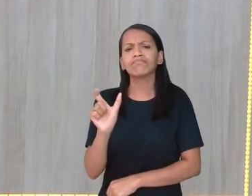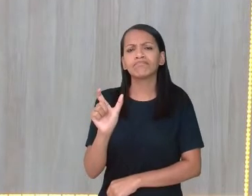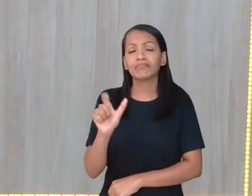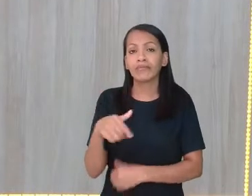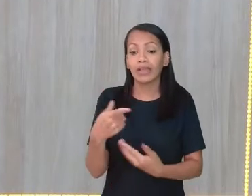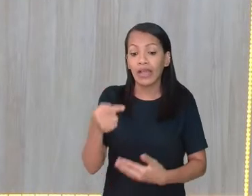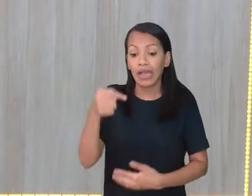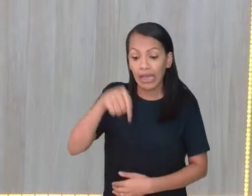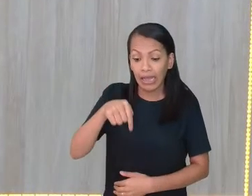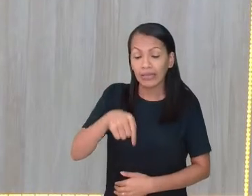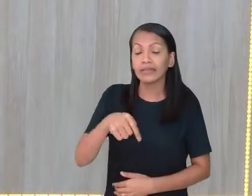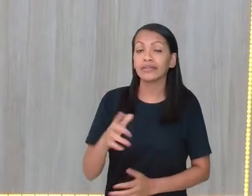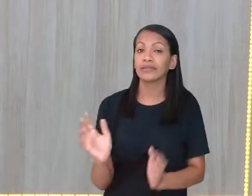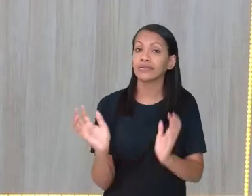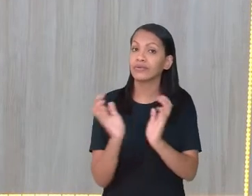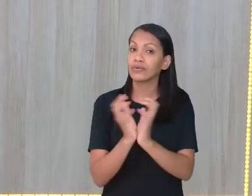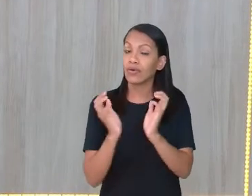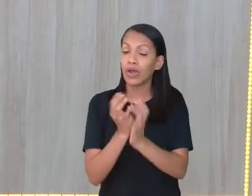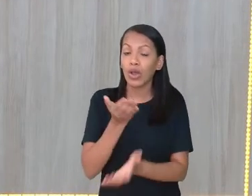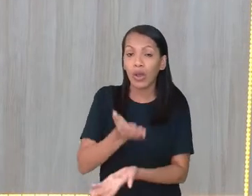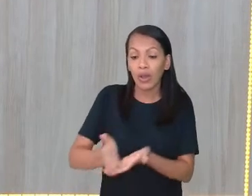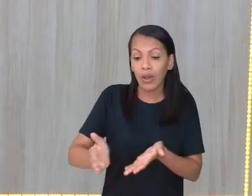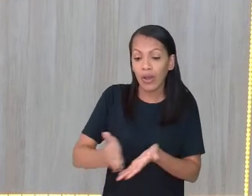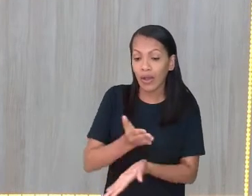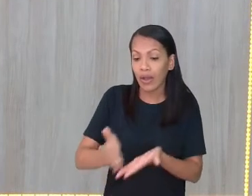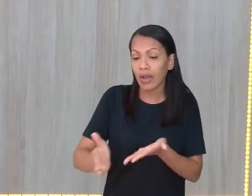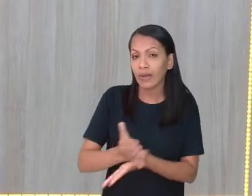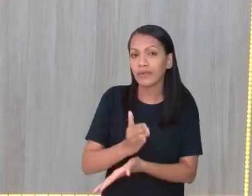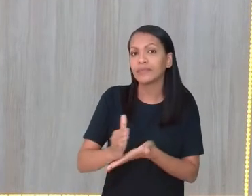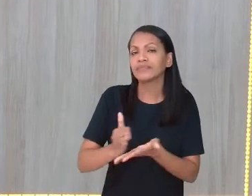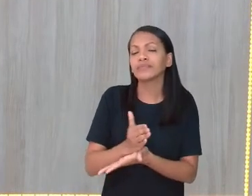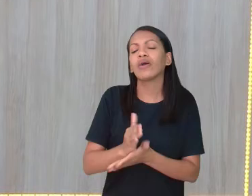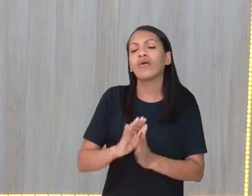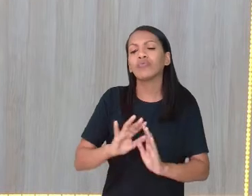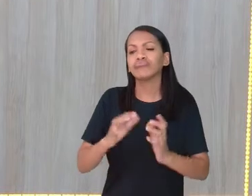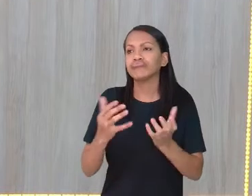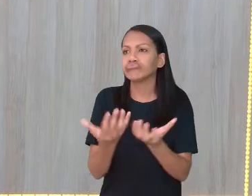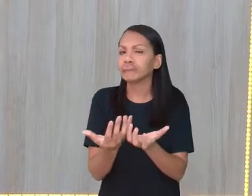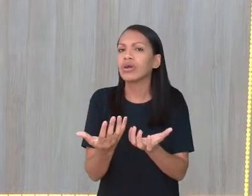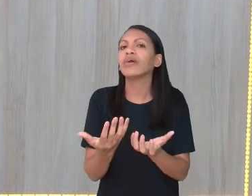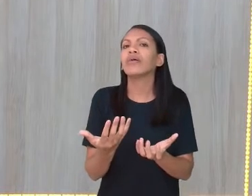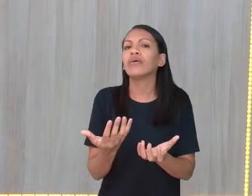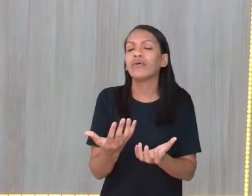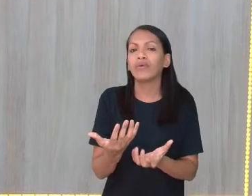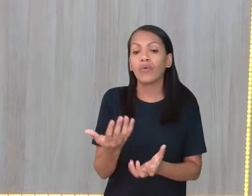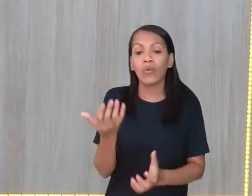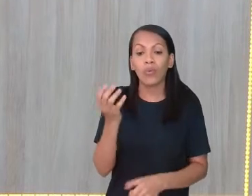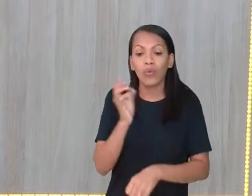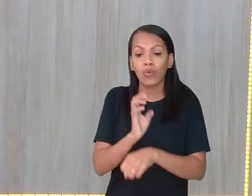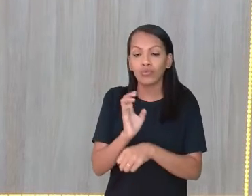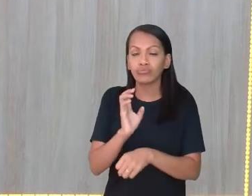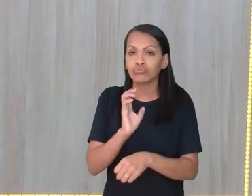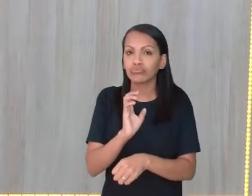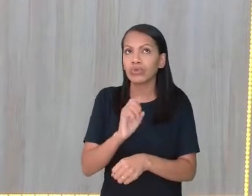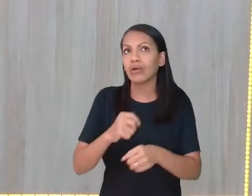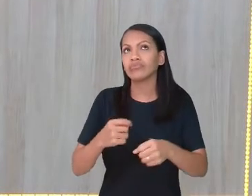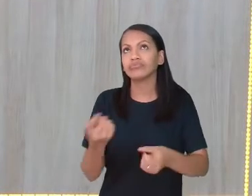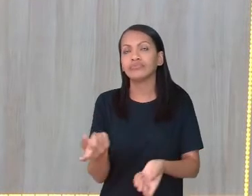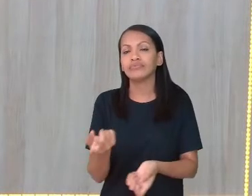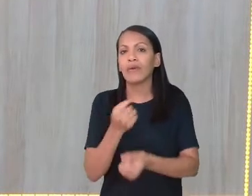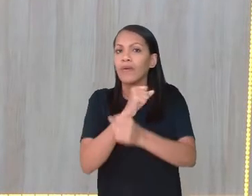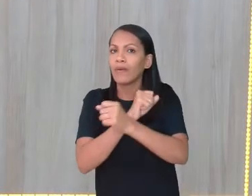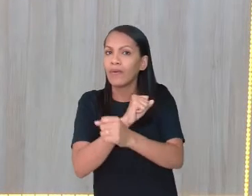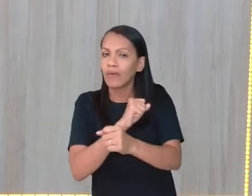Recife? Nós temos algumas associações, alguns clubes, como o Esporte Clube do Recife, o Santa Cruz,